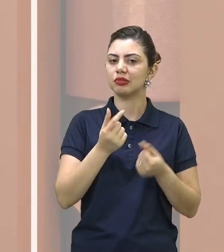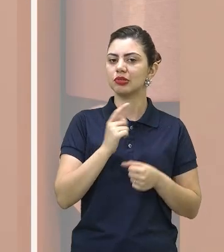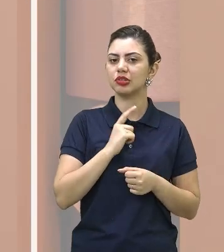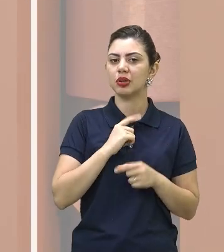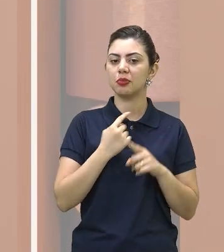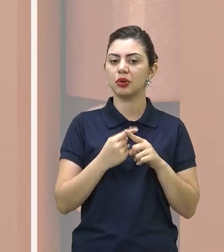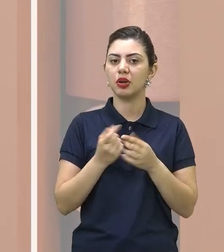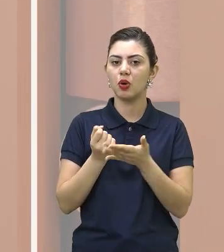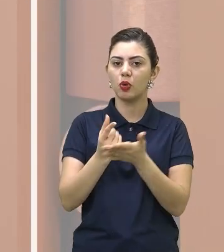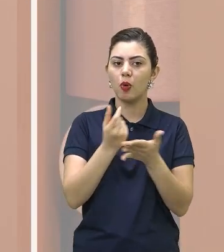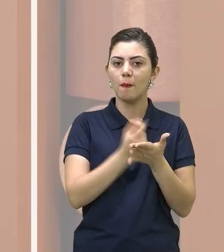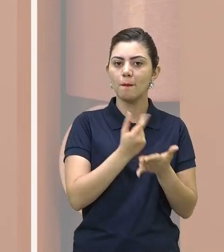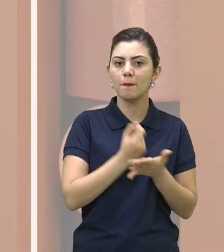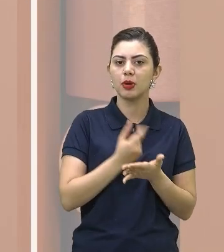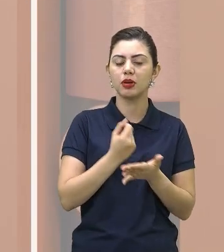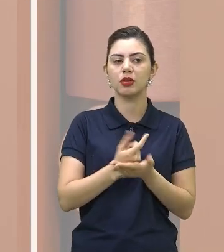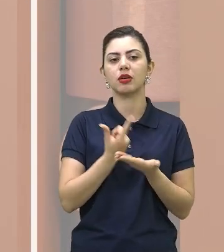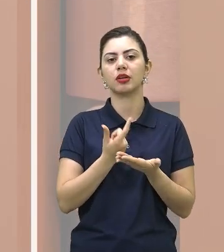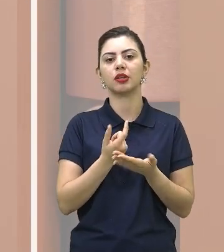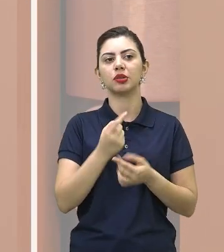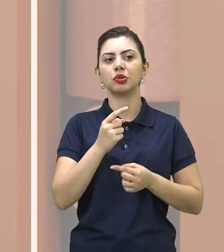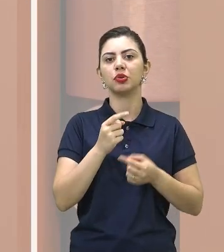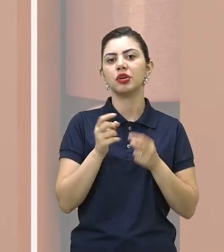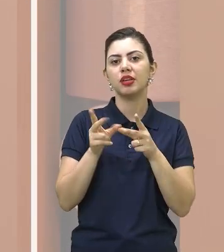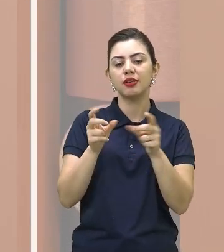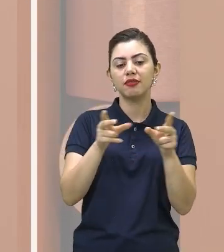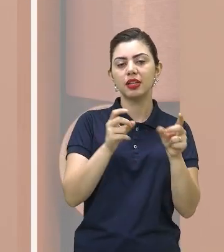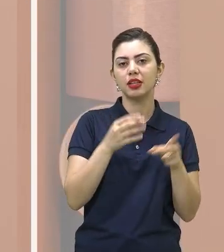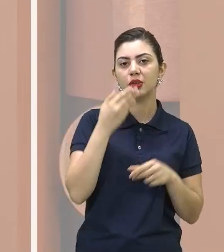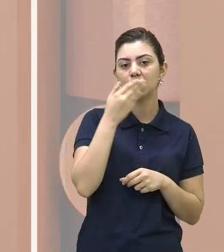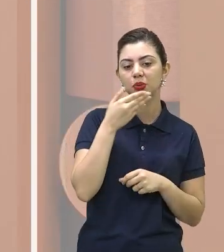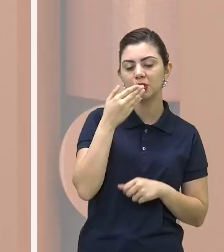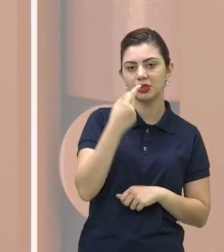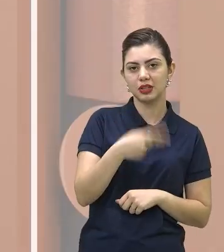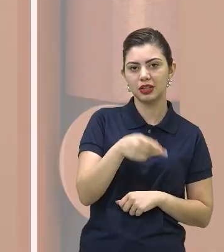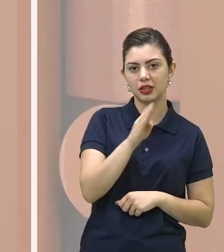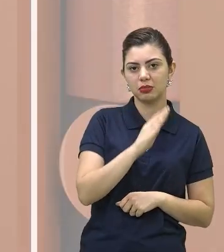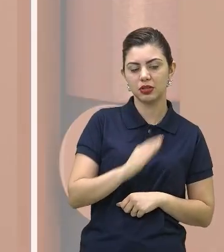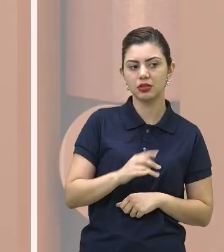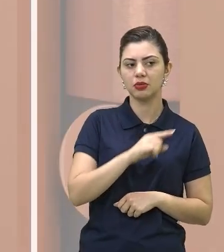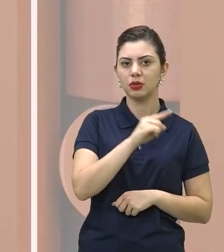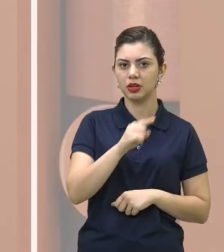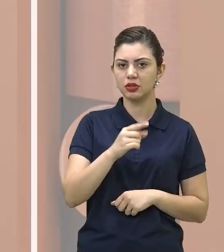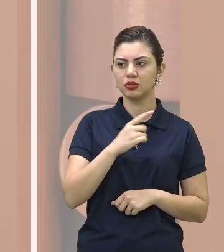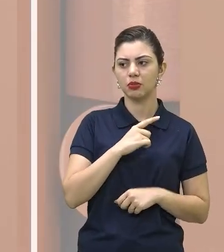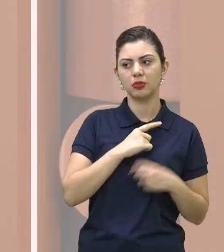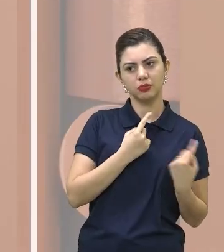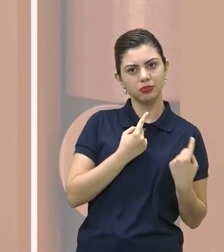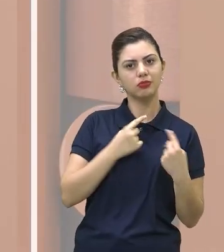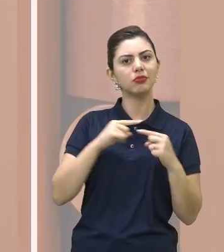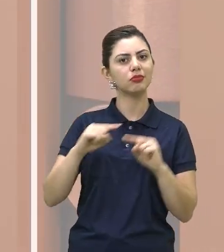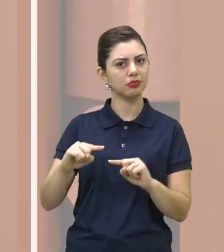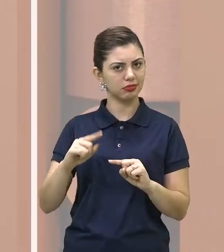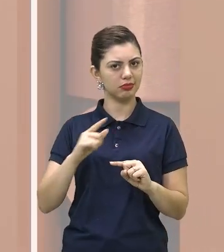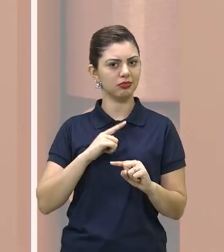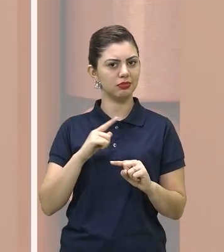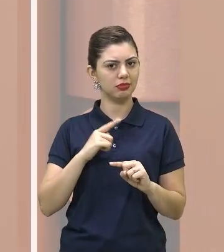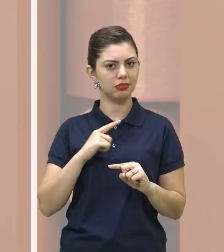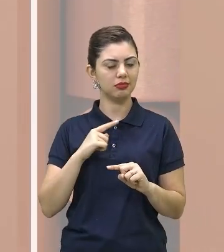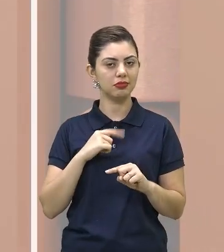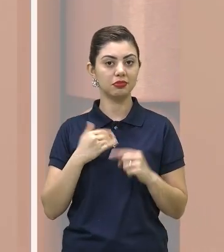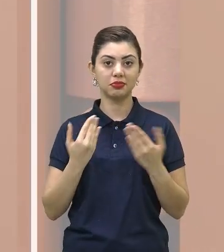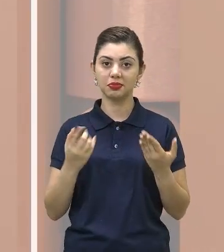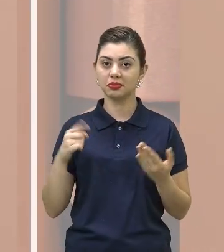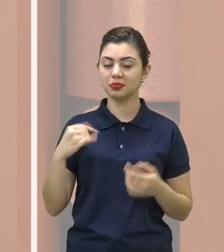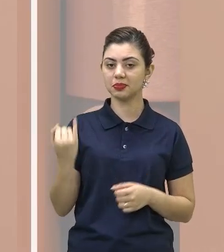comprando ali, refinando e vendendo o açúcar brasileiro, reagiram então a essa proibição. Então isso é importante. Os